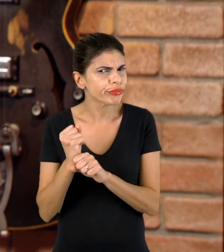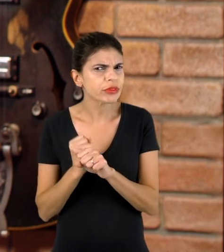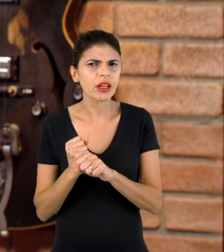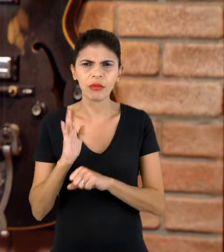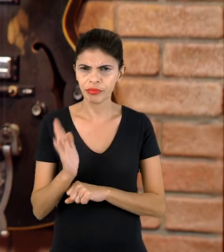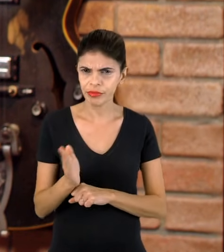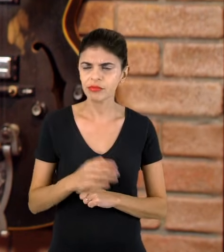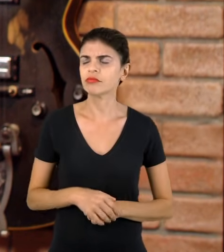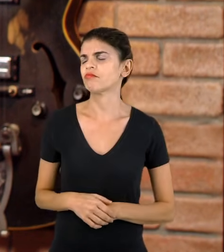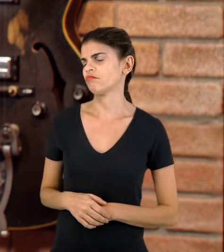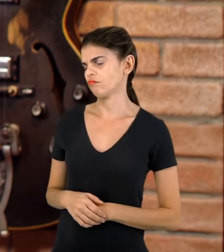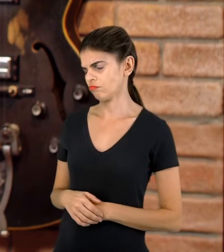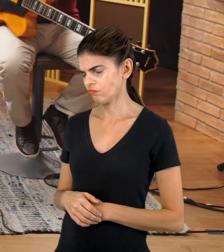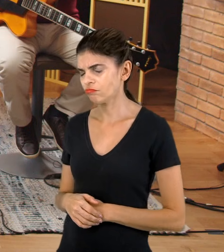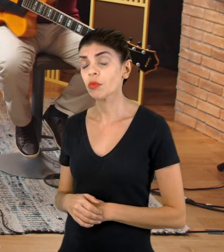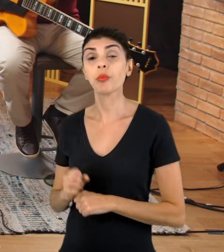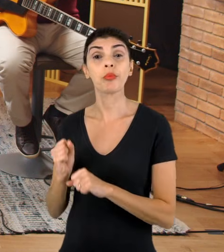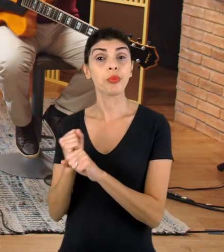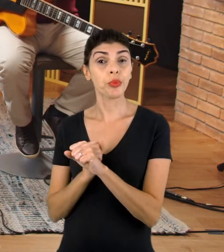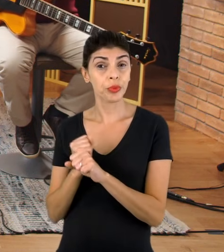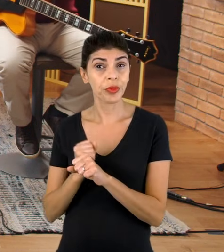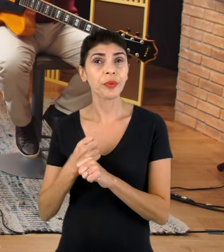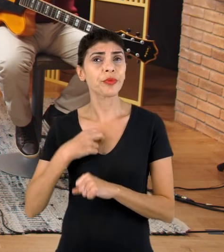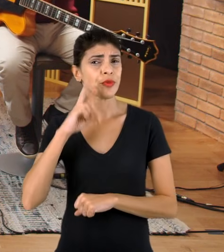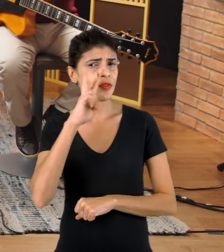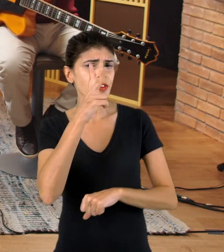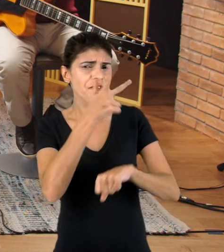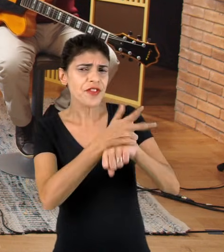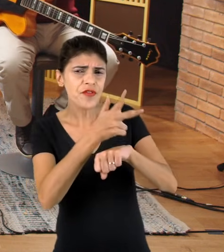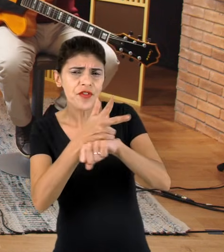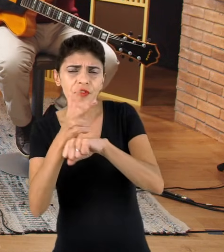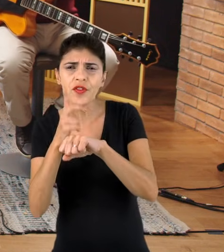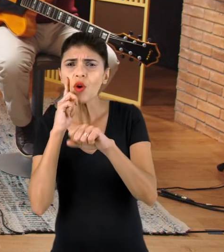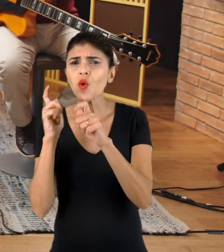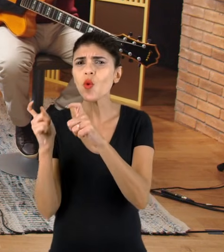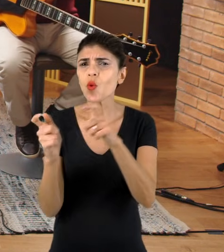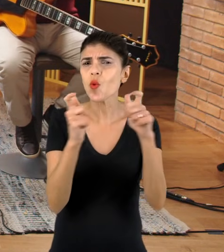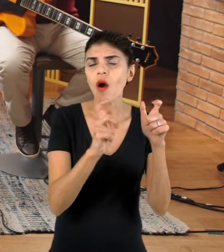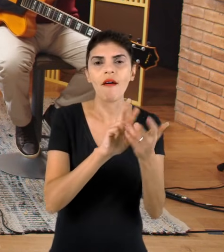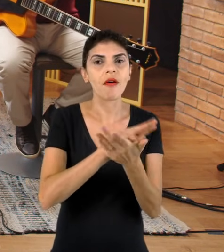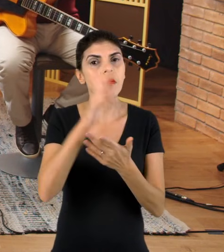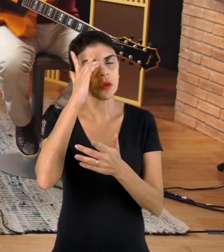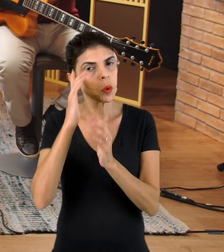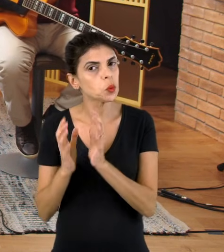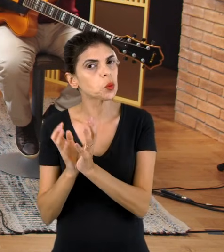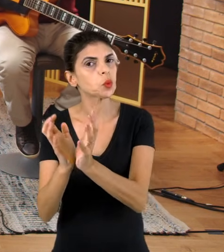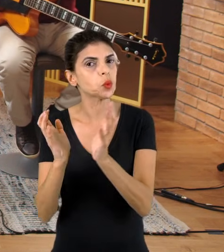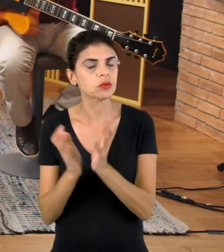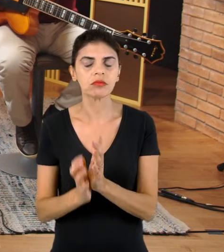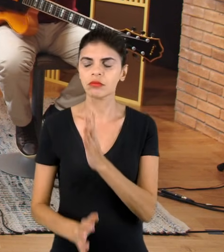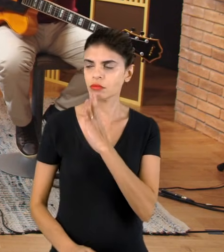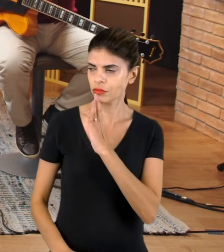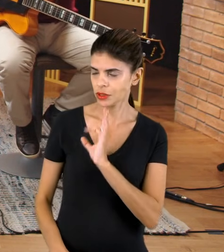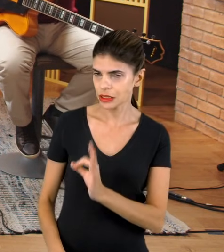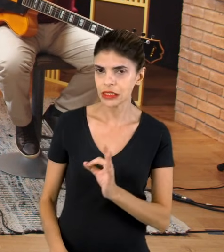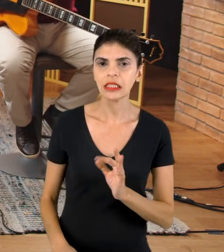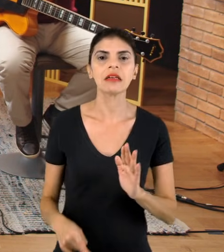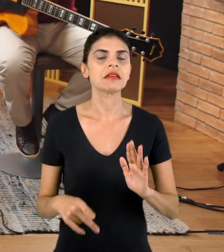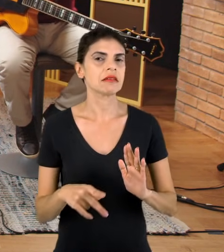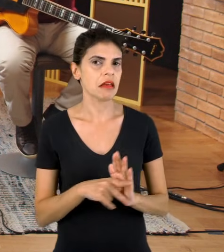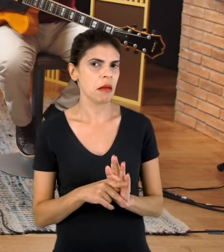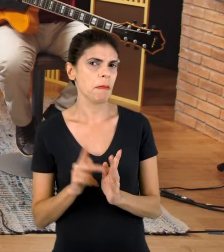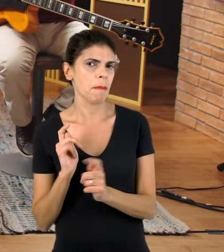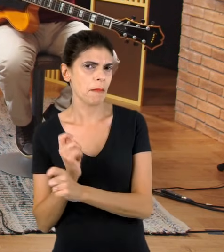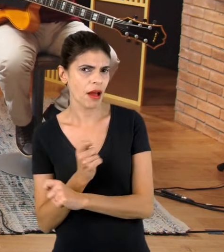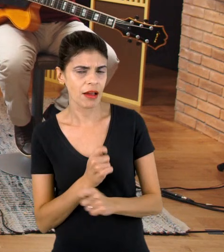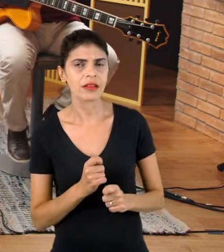tempo já que vocês estão juntos, né? É. Eu vi um monte de vídeos seu tocando em vários lugares e sempre os caras estão lá. Com certeza. Baixo e